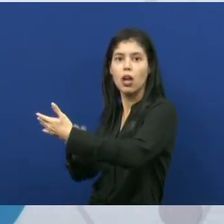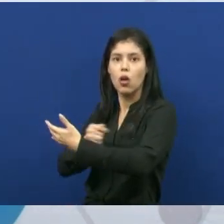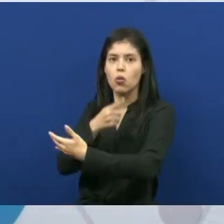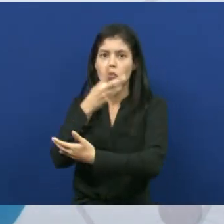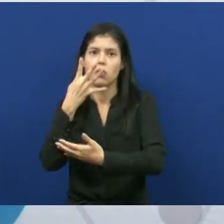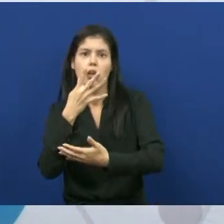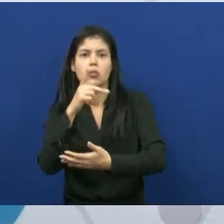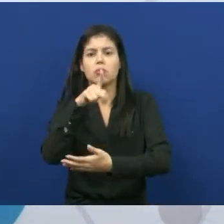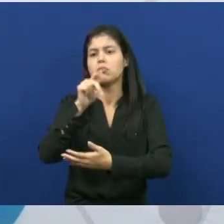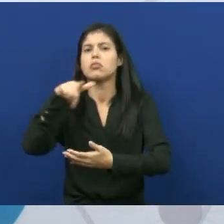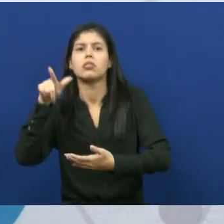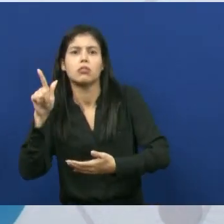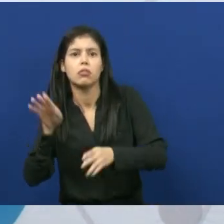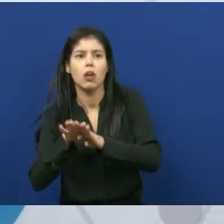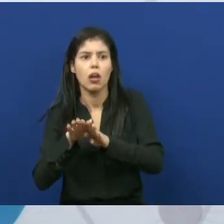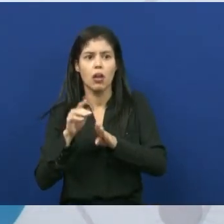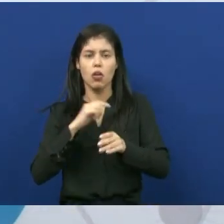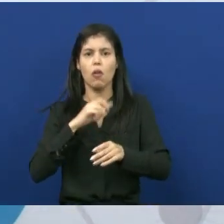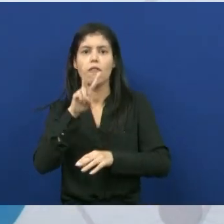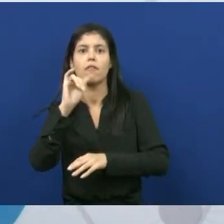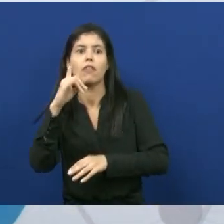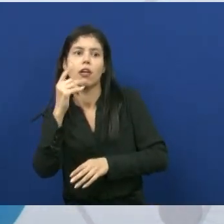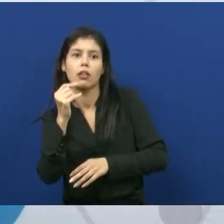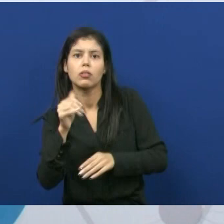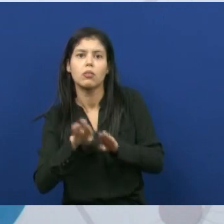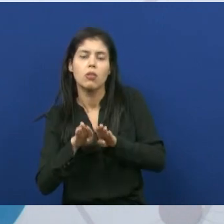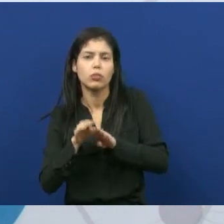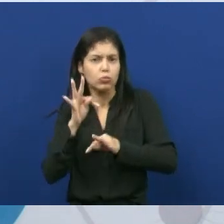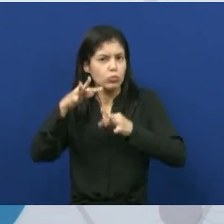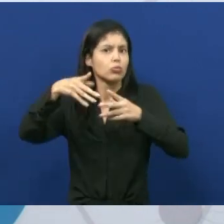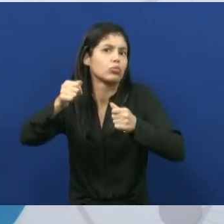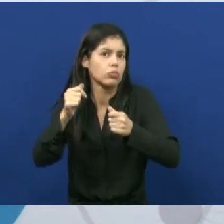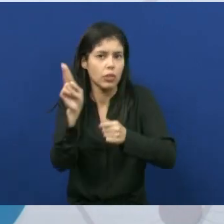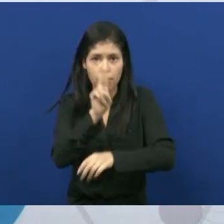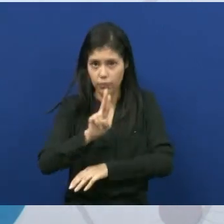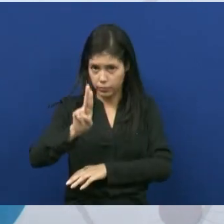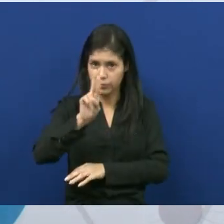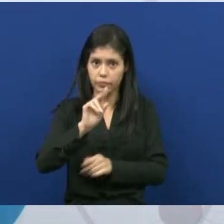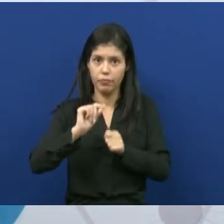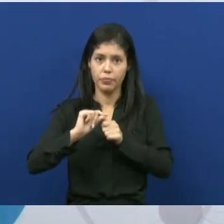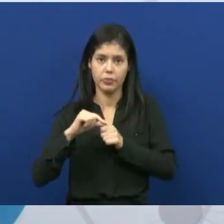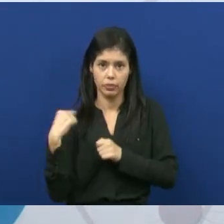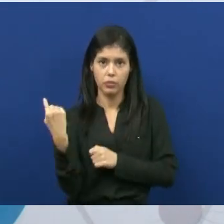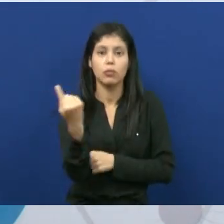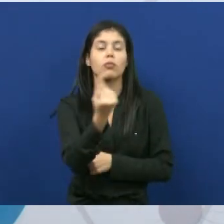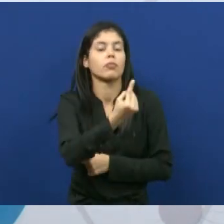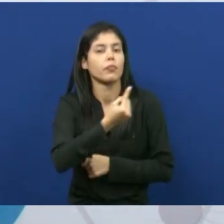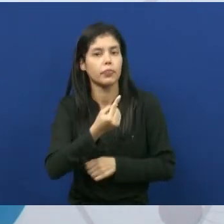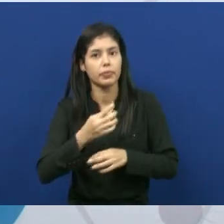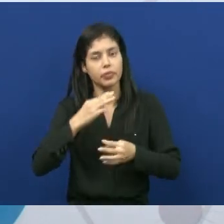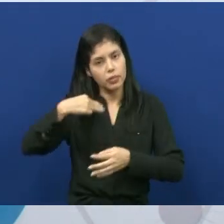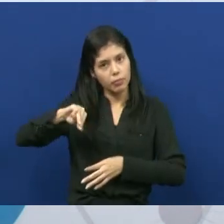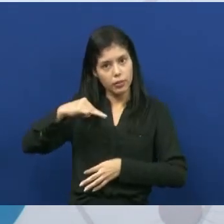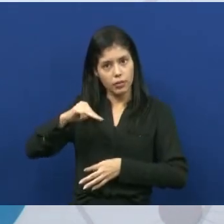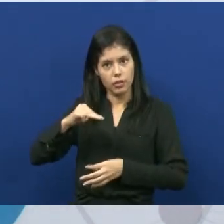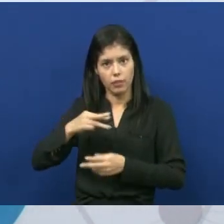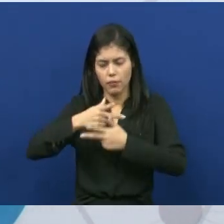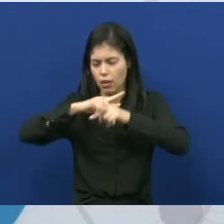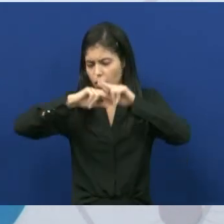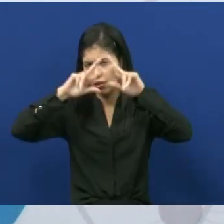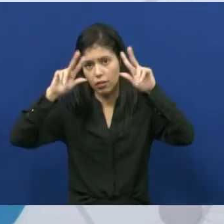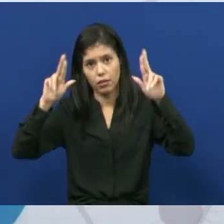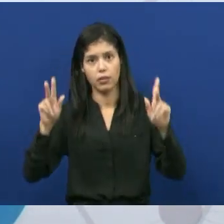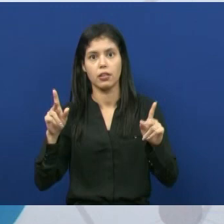quilo o valor que foi aquele objeto que foi aquele ingrediente então em todas as nossas situações e várias e várias e várias